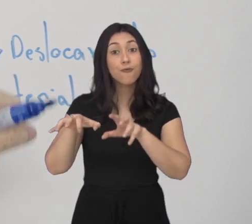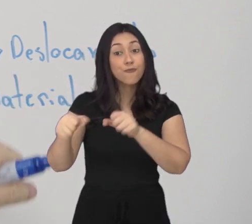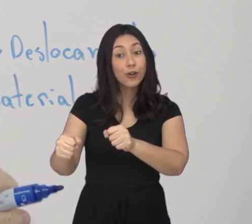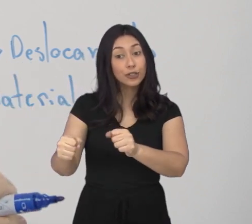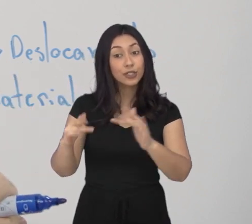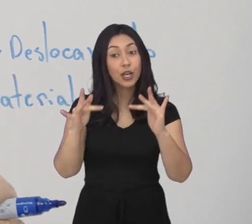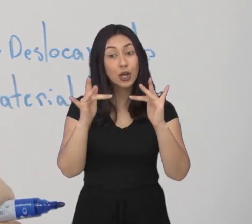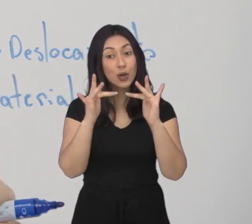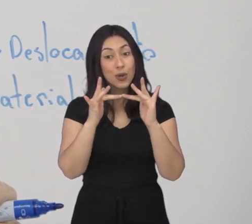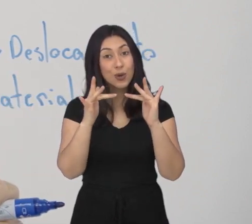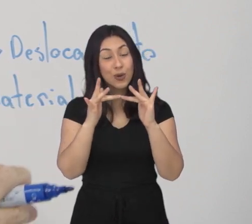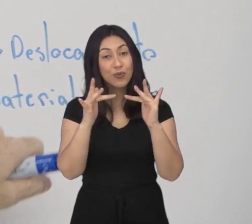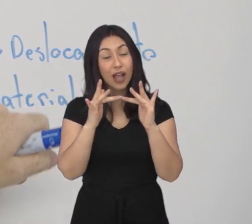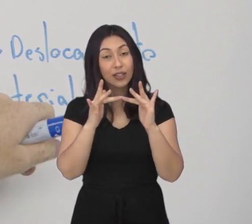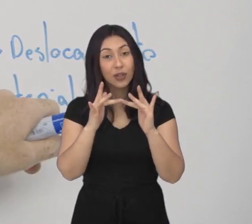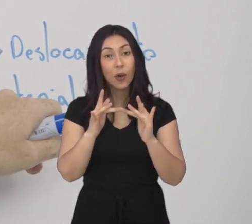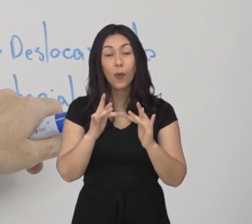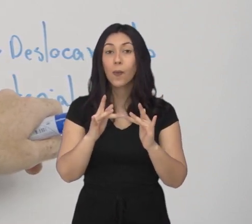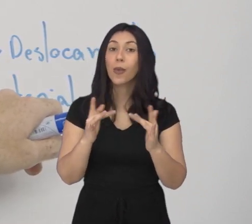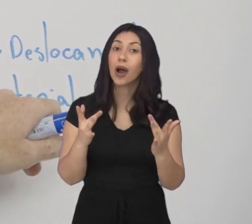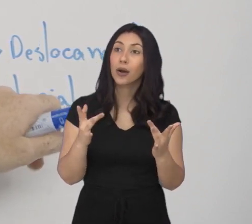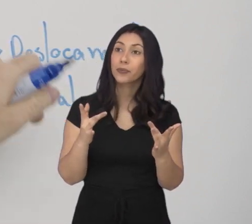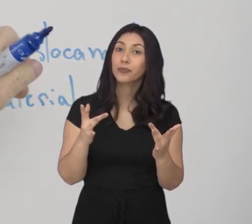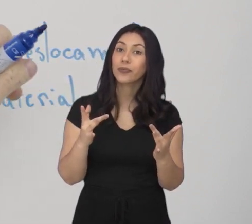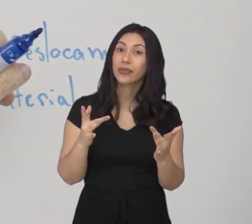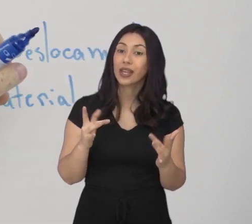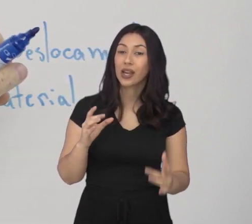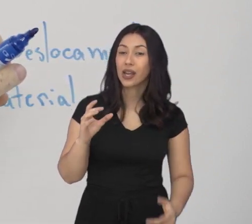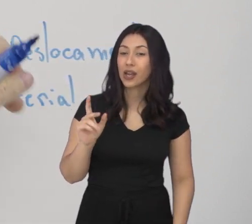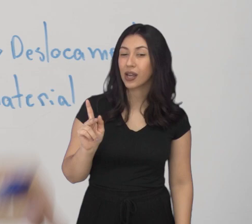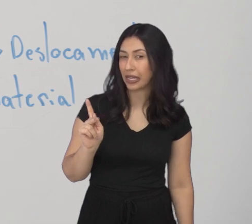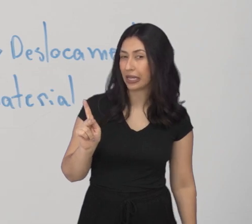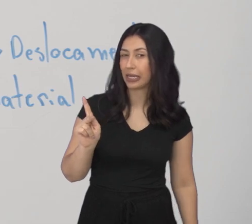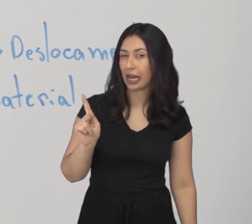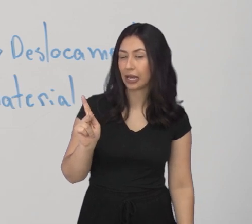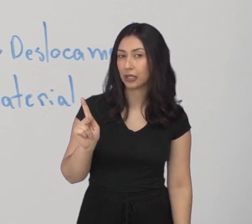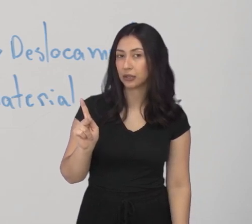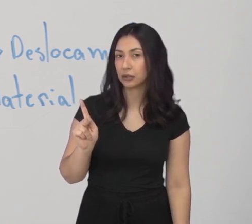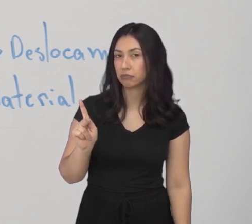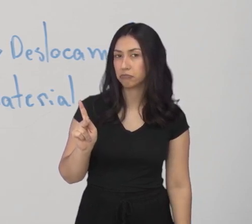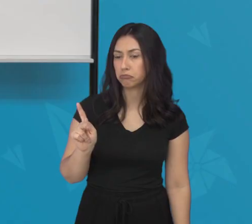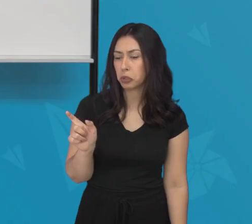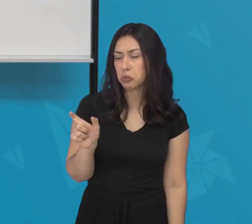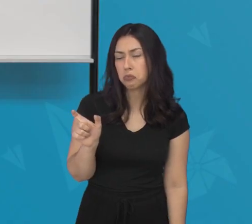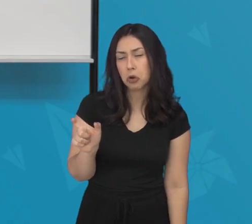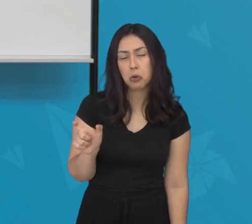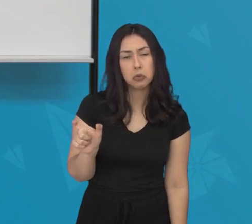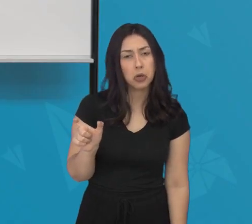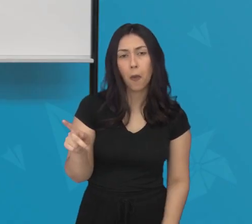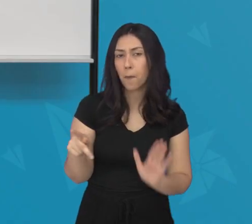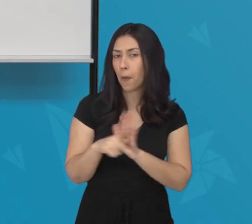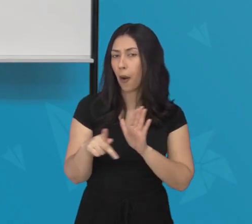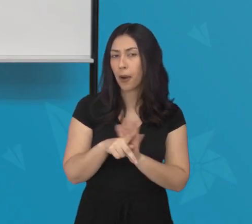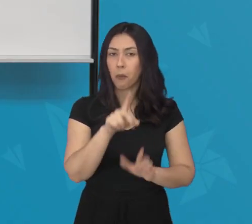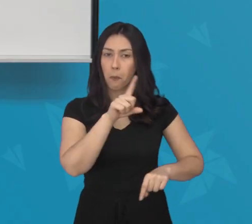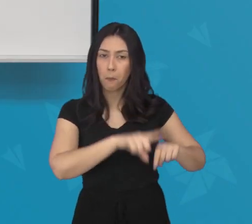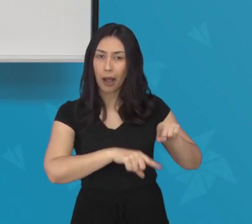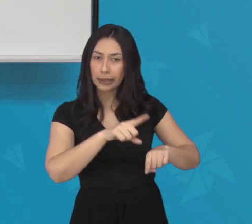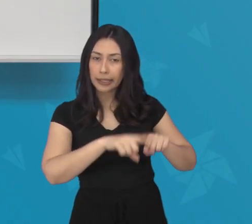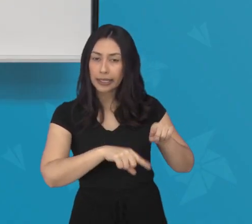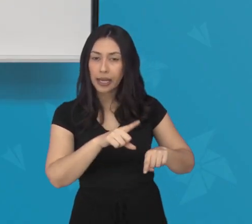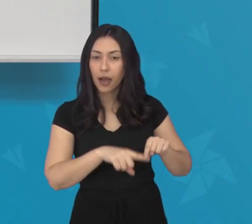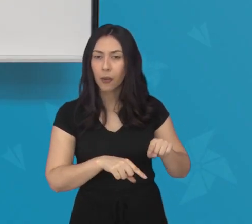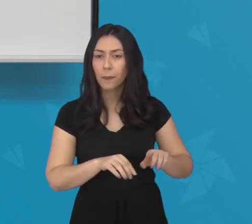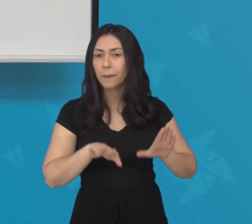a uma constante do material e o deslocamento. Esse menos aqui, o que significa? Que a mola